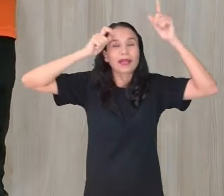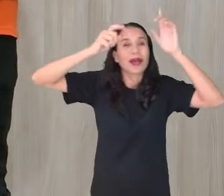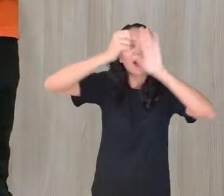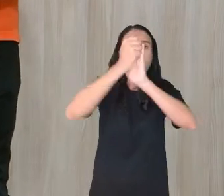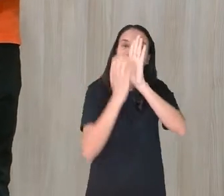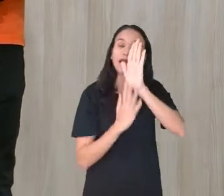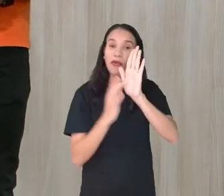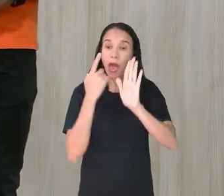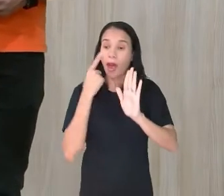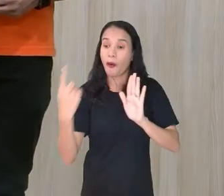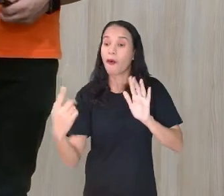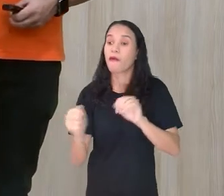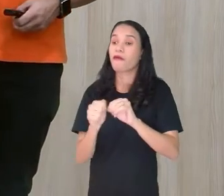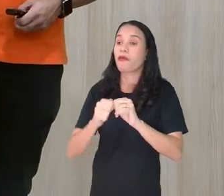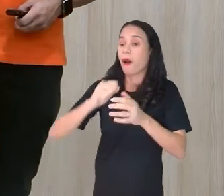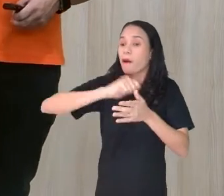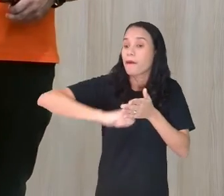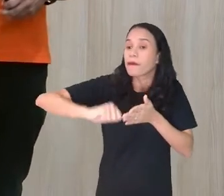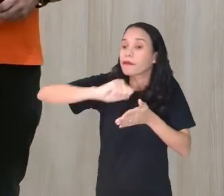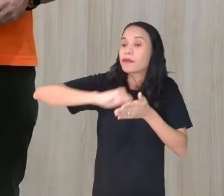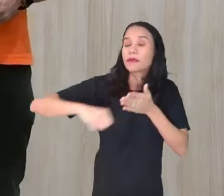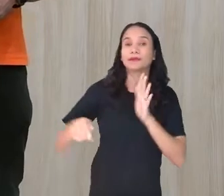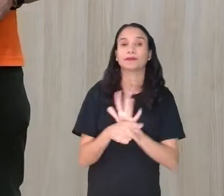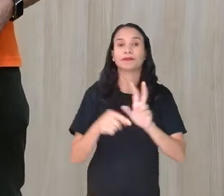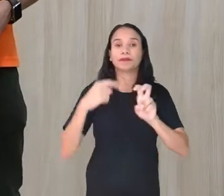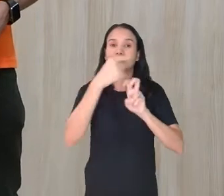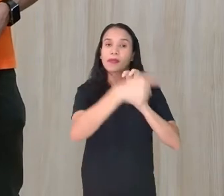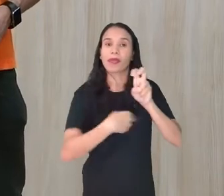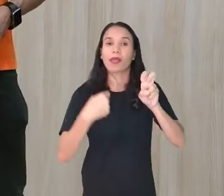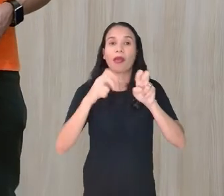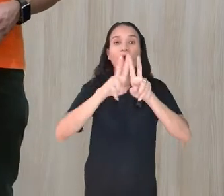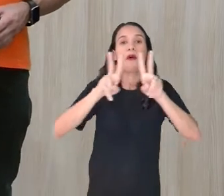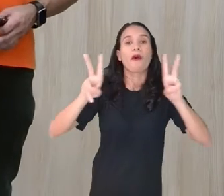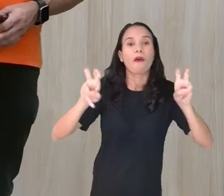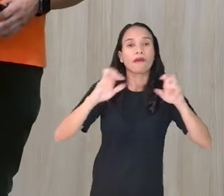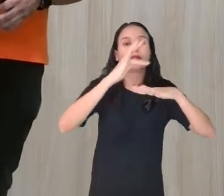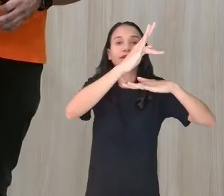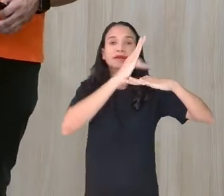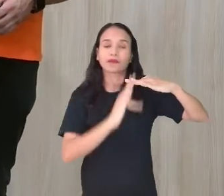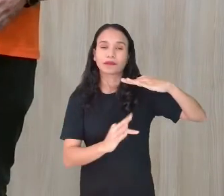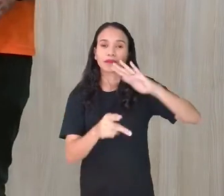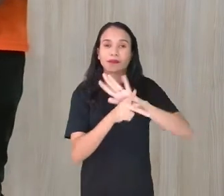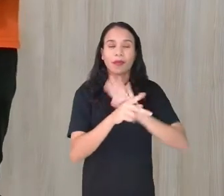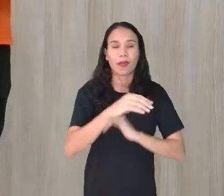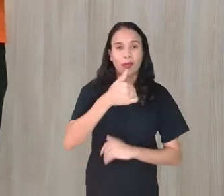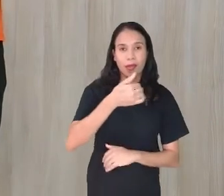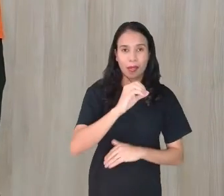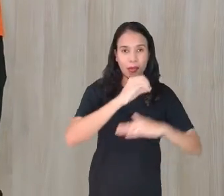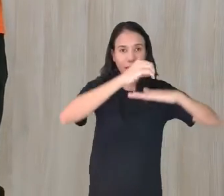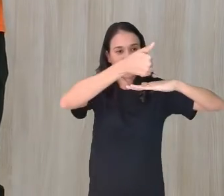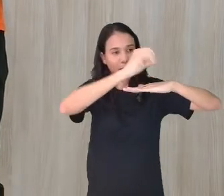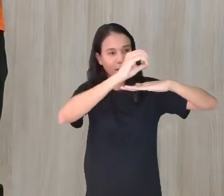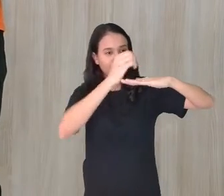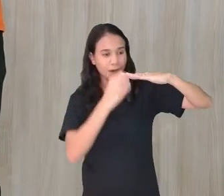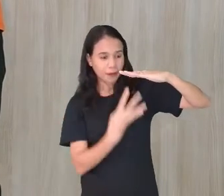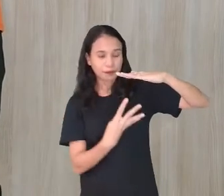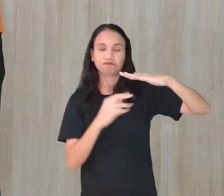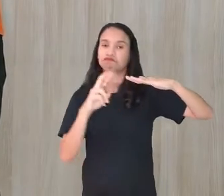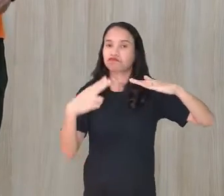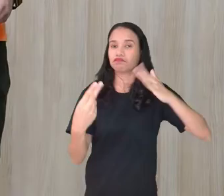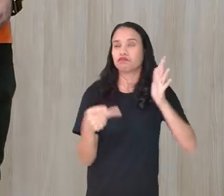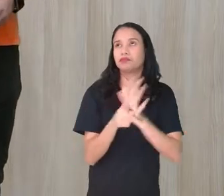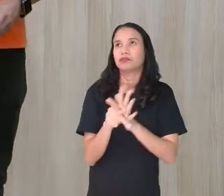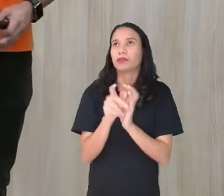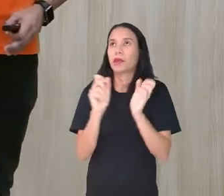outro. Construa aí, escreva 5 frações equivalentes à fração 10 quartos, tá? Ou você